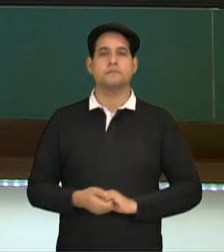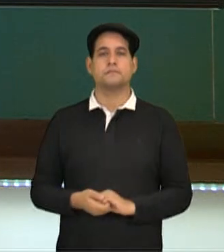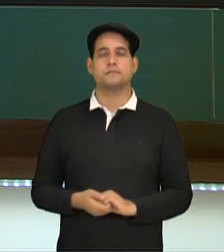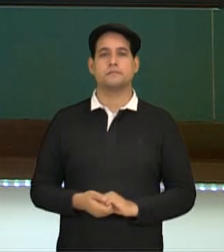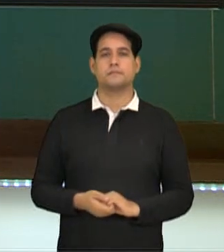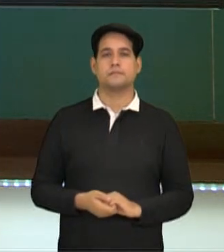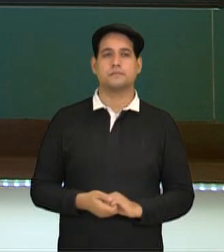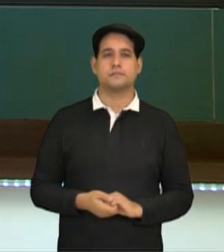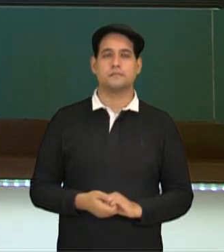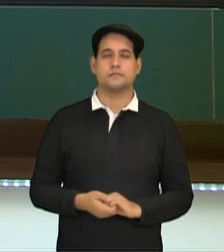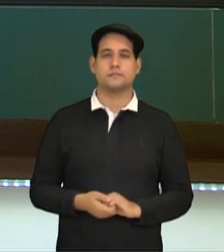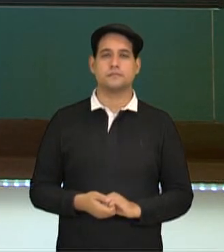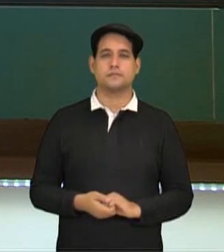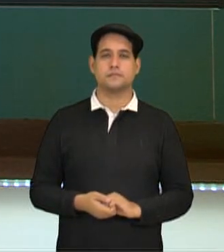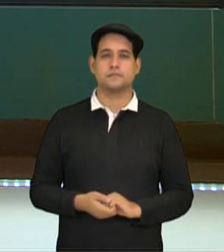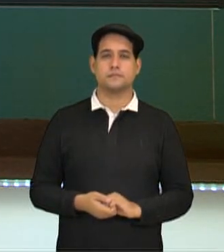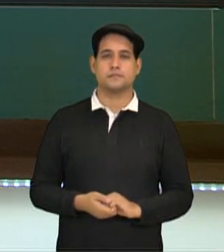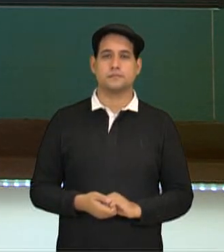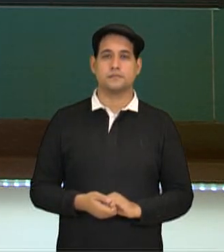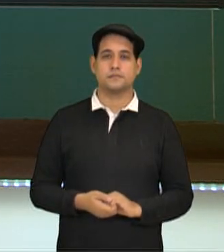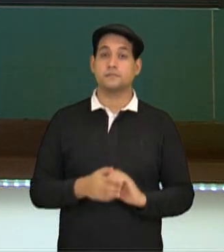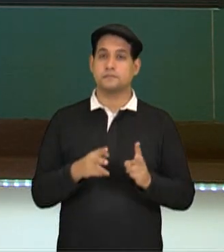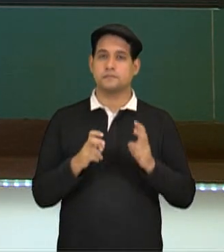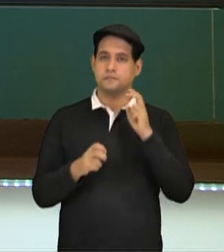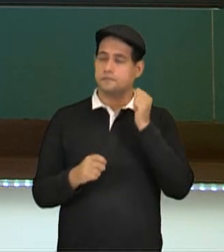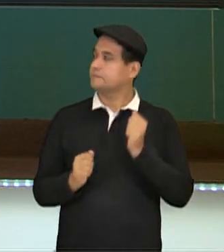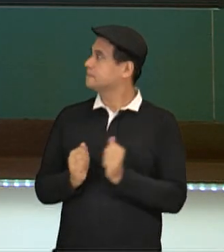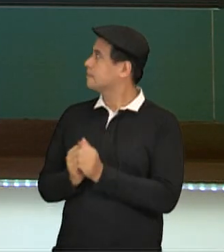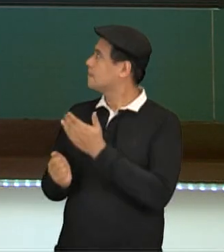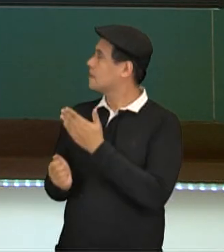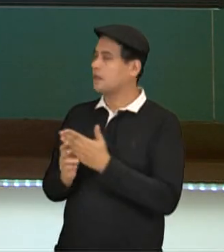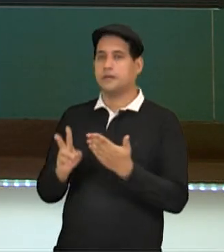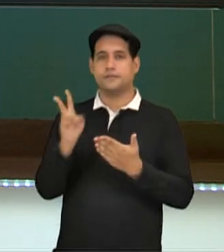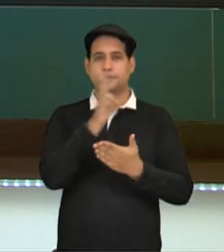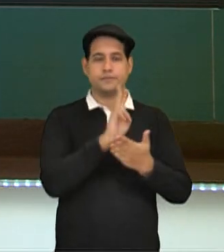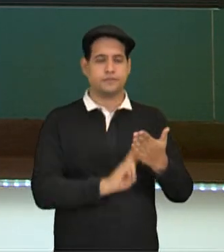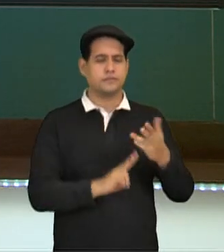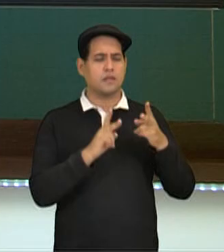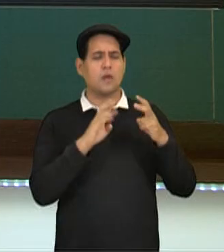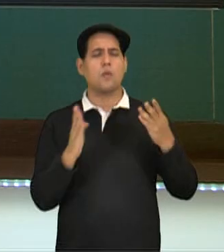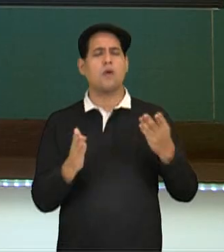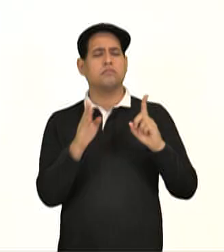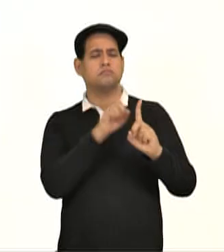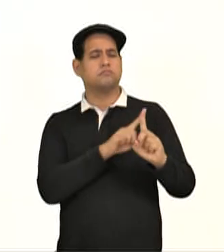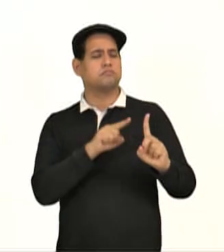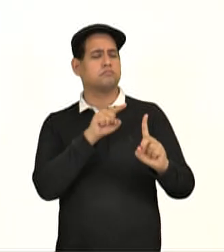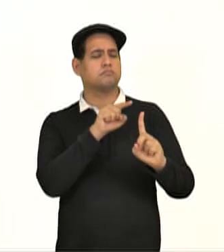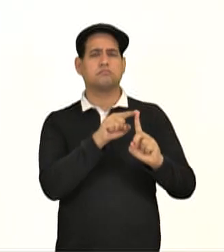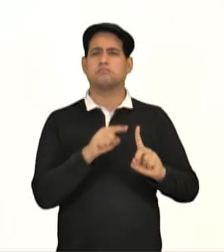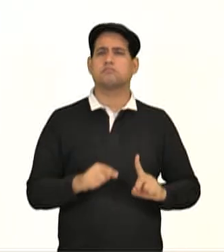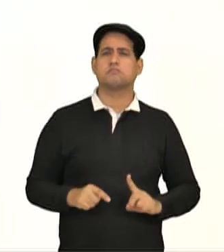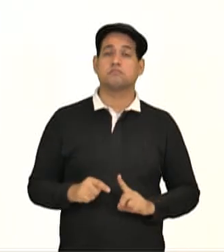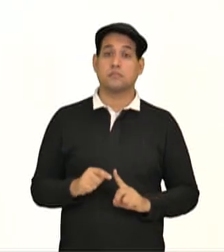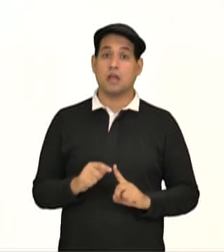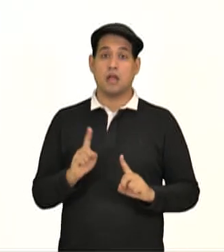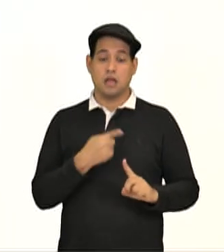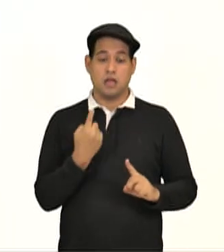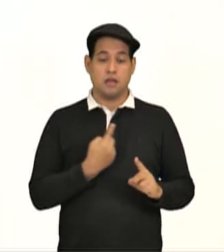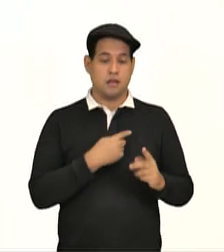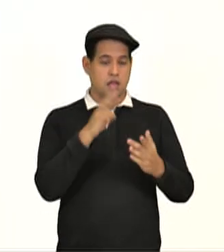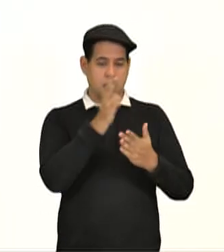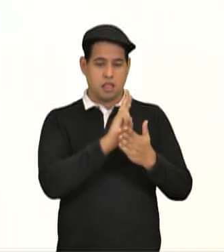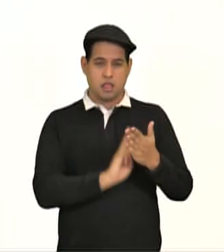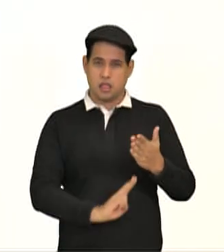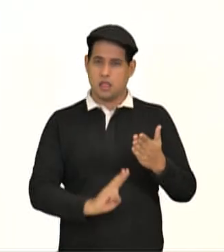bem, vamos começar então? Acompanhem aqui comigo a leitura. Vamos ver quais são os nossos objetivos. Então nós faremos a leitura de